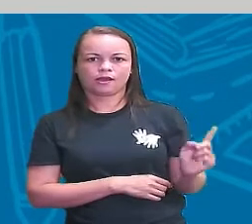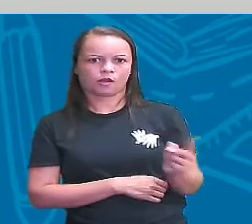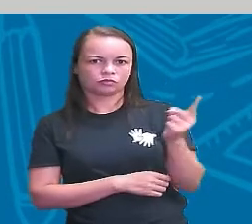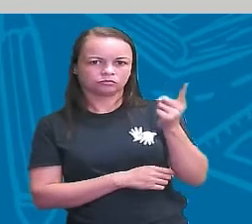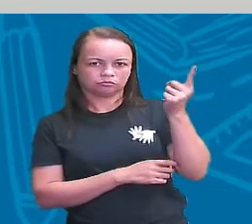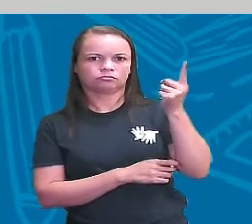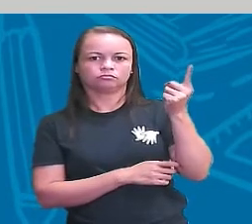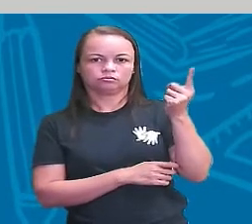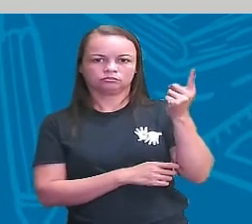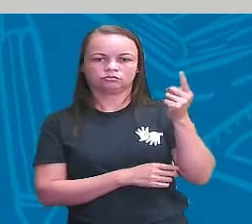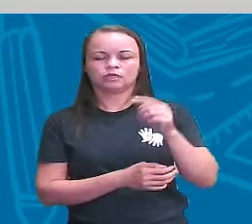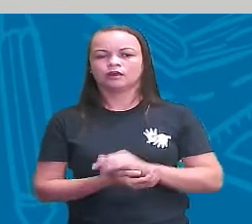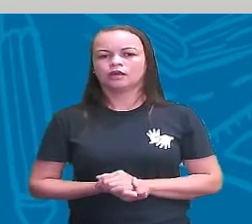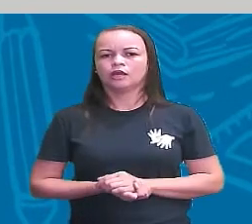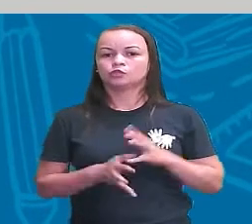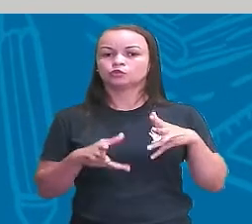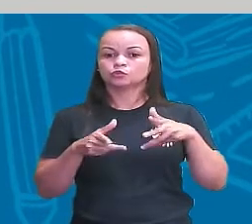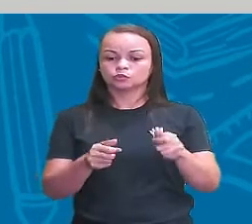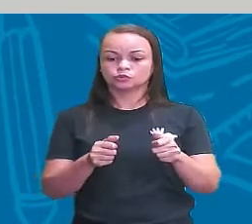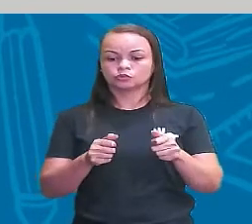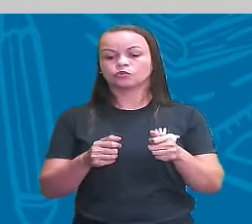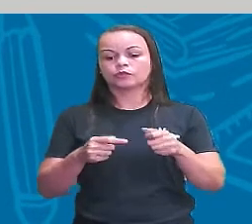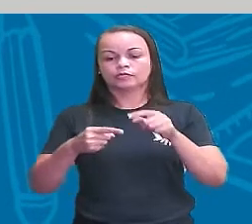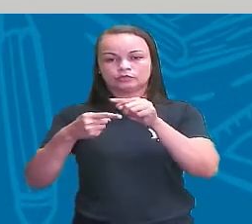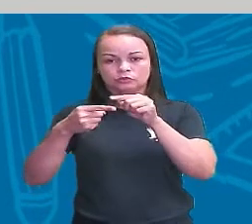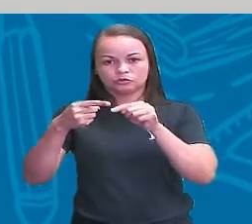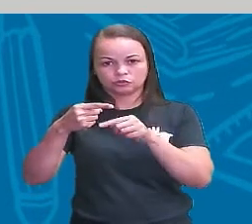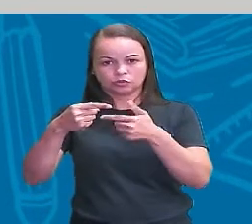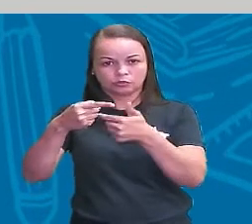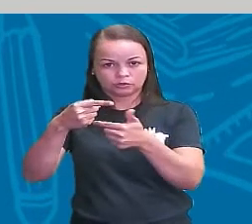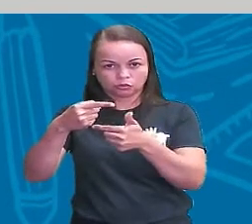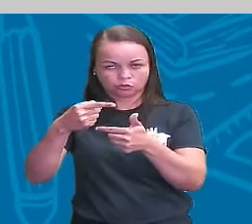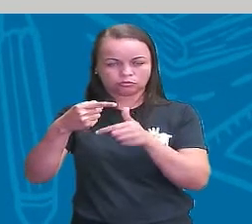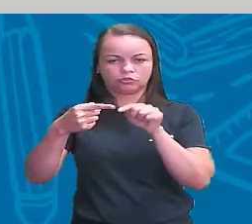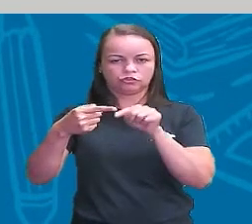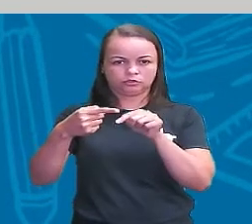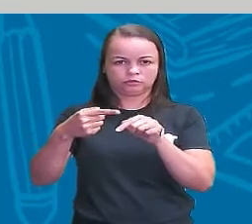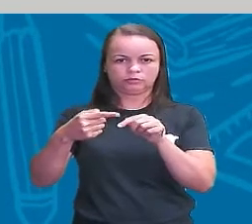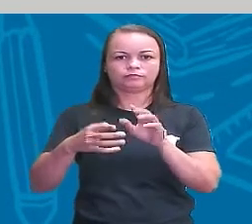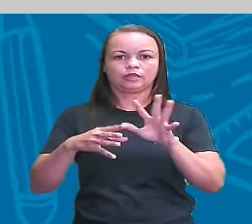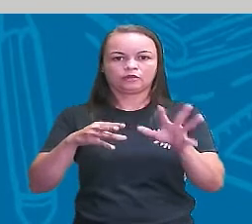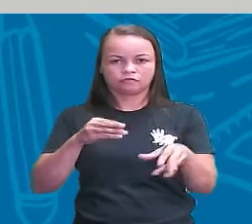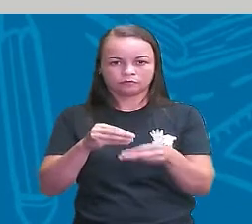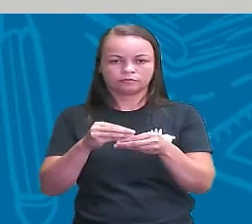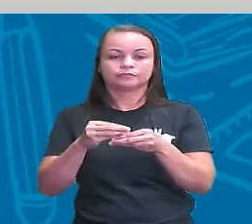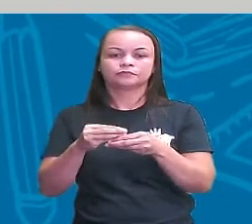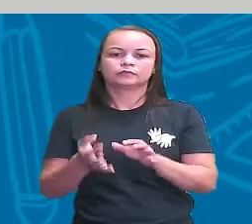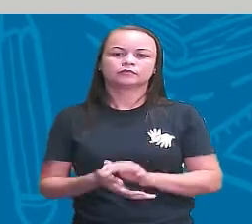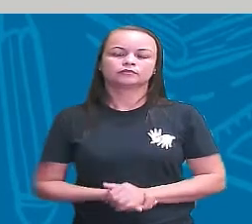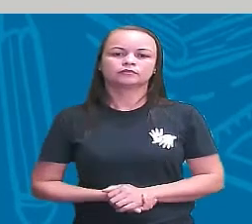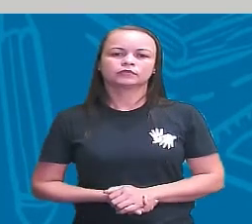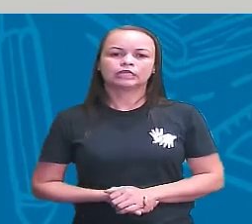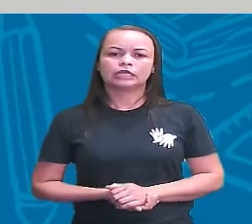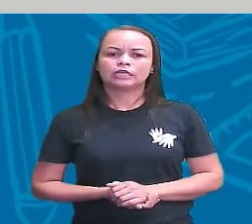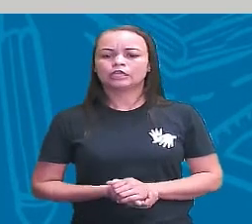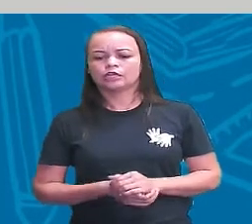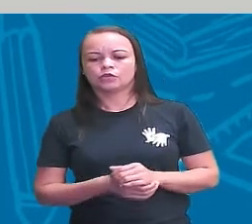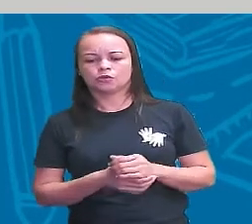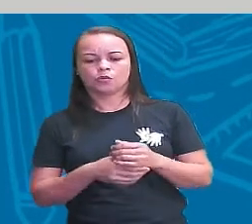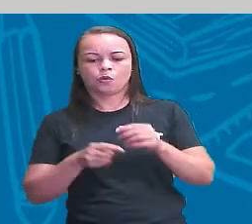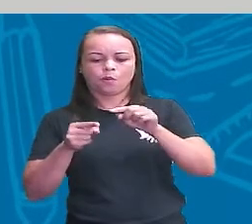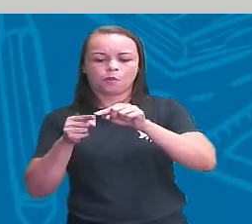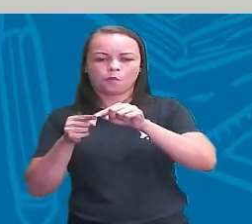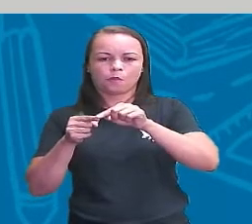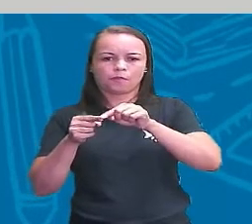altura, ok? Tudo isso sobre 2. O 2 vem da nossa fórmula. Ok? E o perímetro? Como eu já disse